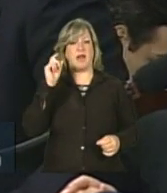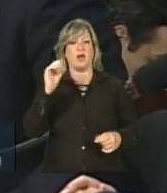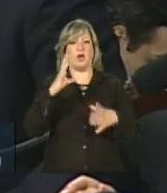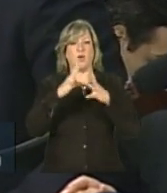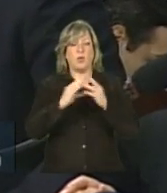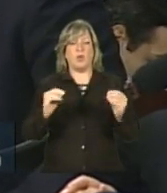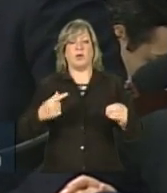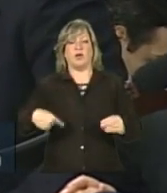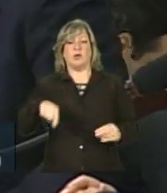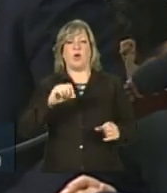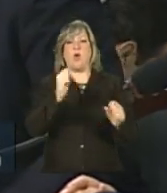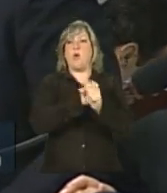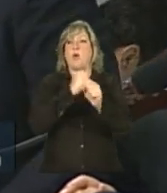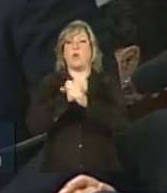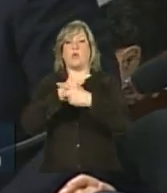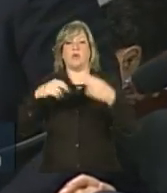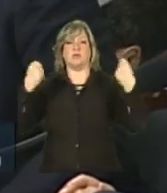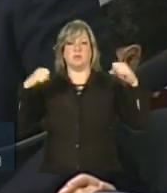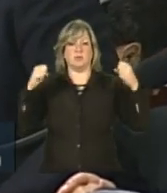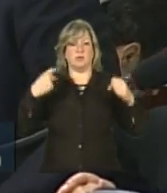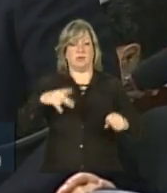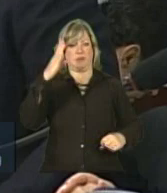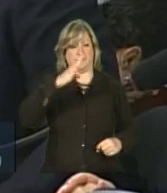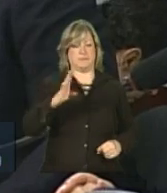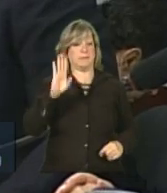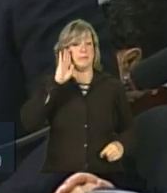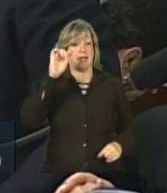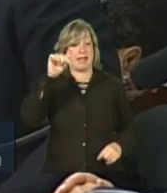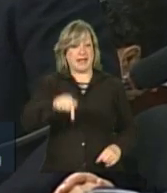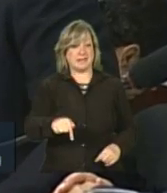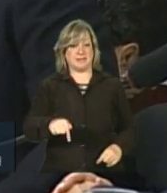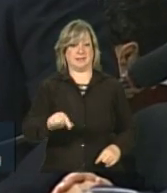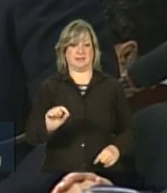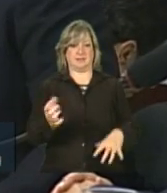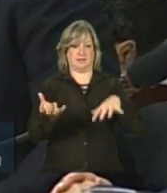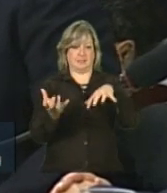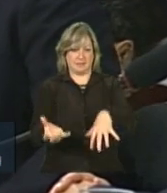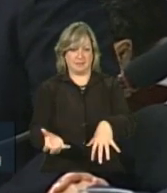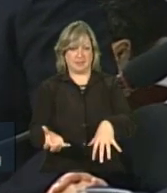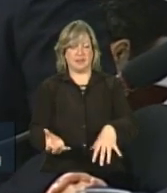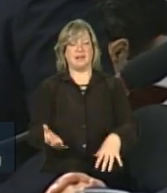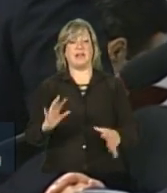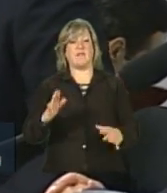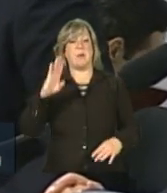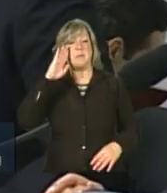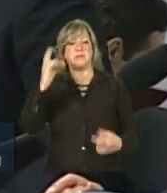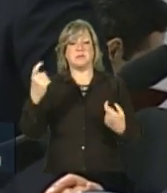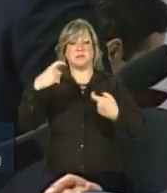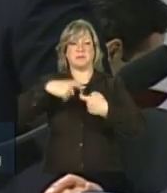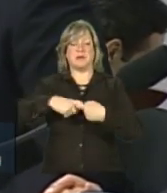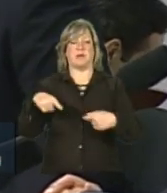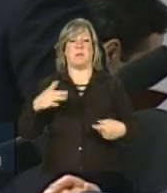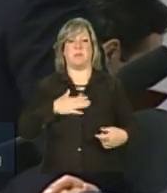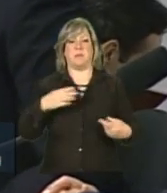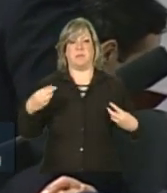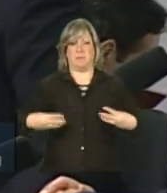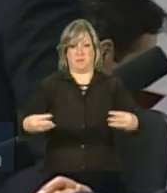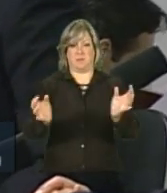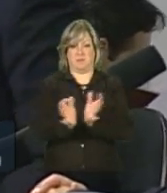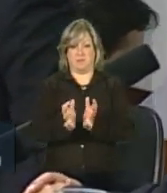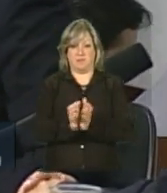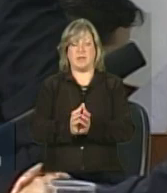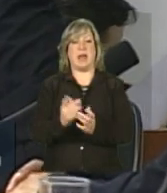Aliás, essa casa talvez seja o principal parceiro do Ministério, através de emendas parlamentares, para ampliar